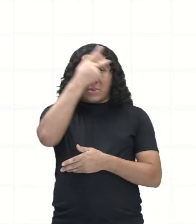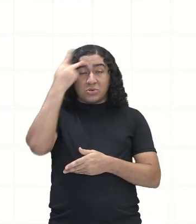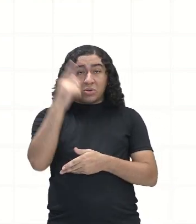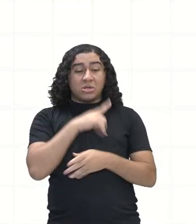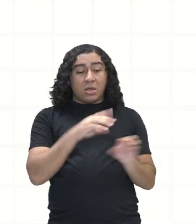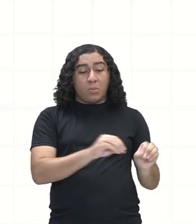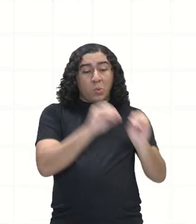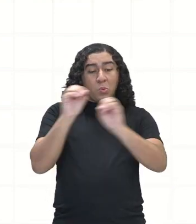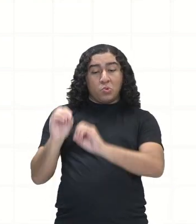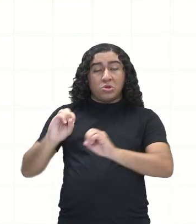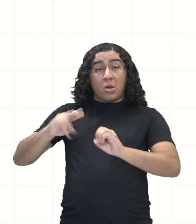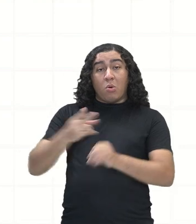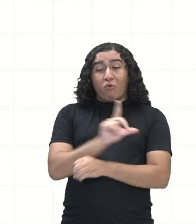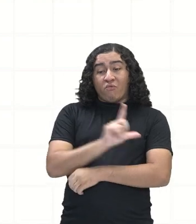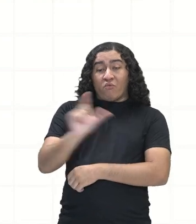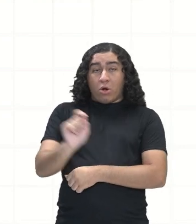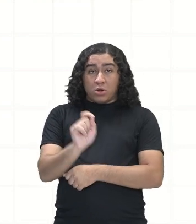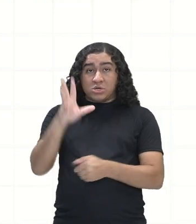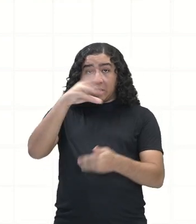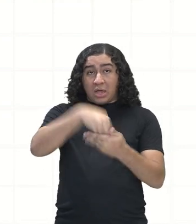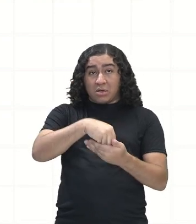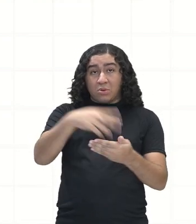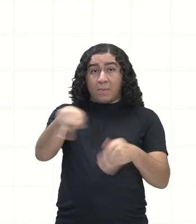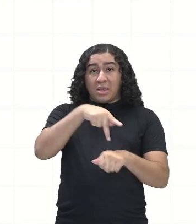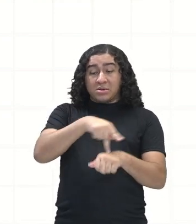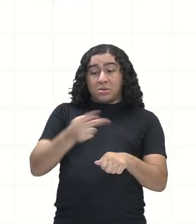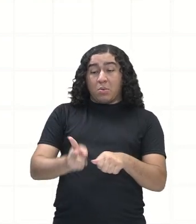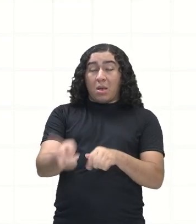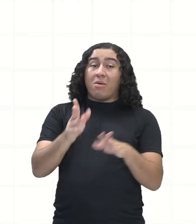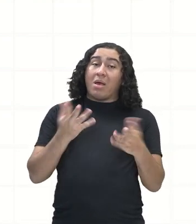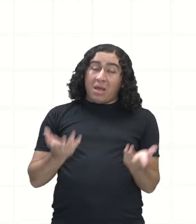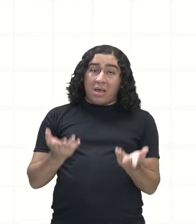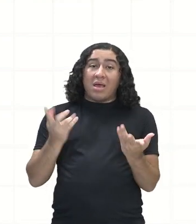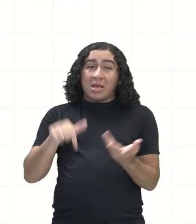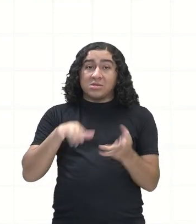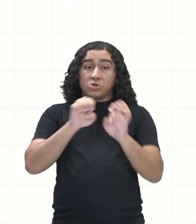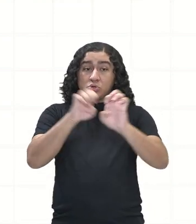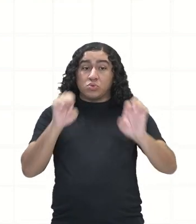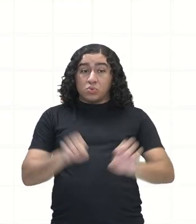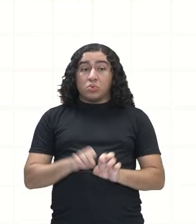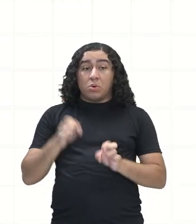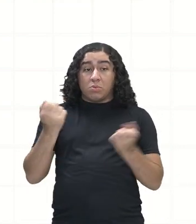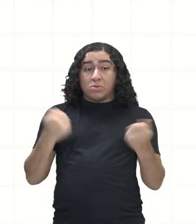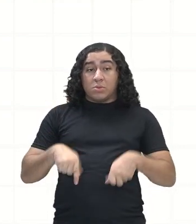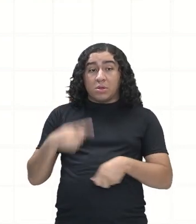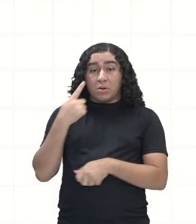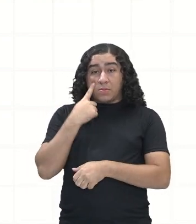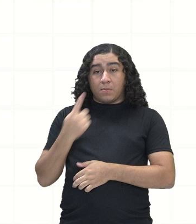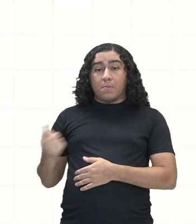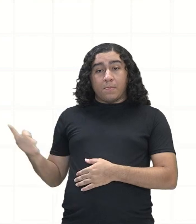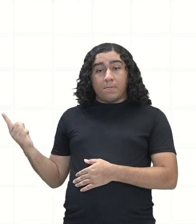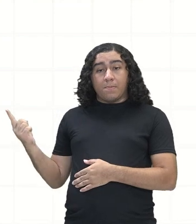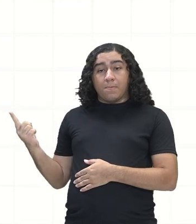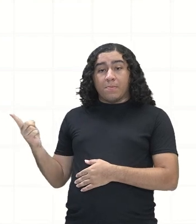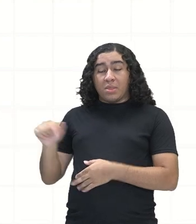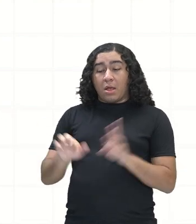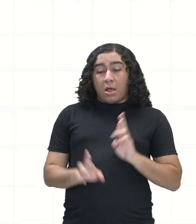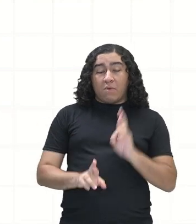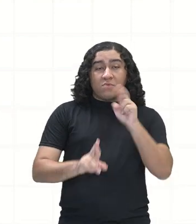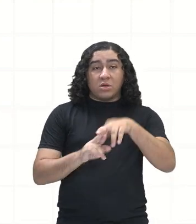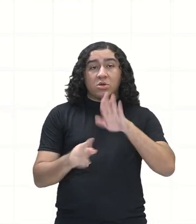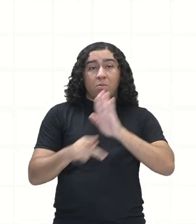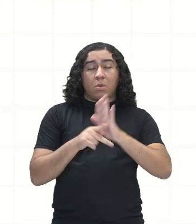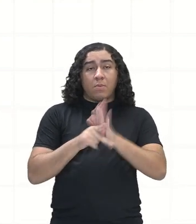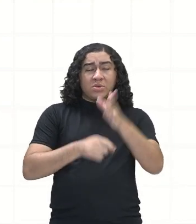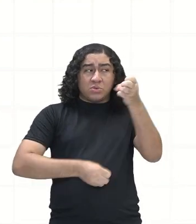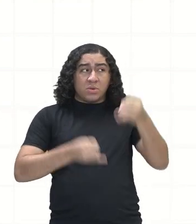são refugiadas, ela funciona dessa forma, né? Ela funciona desse jeito aí com relação aos motivos